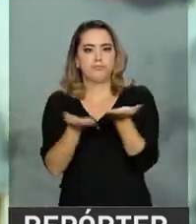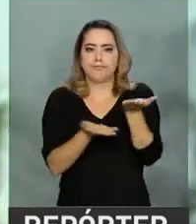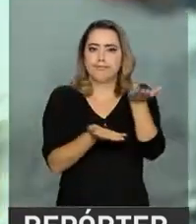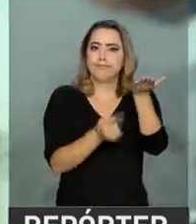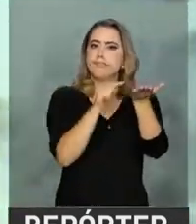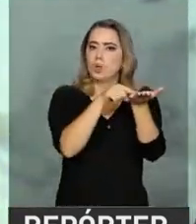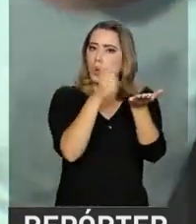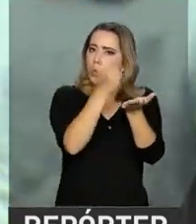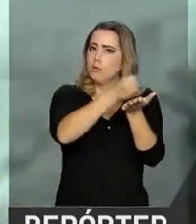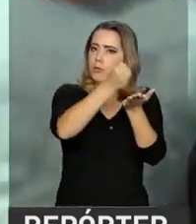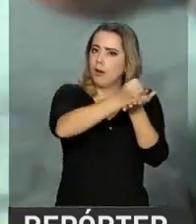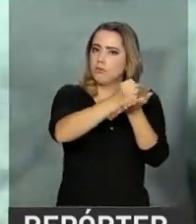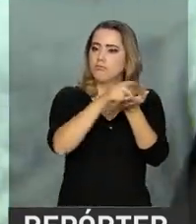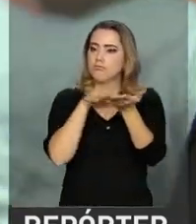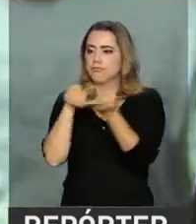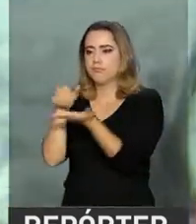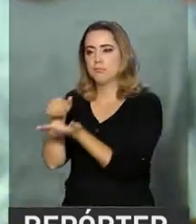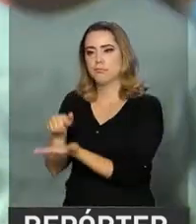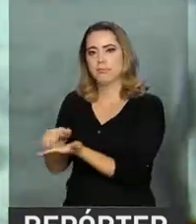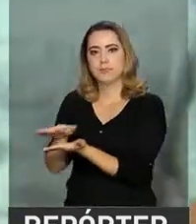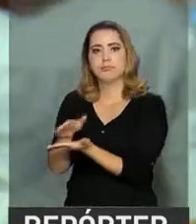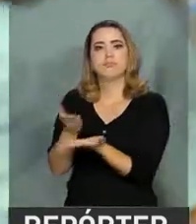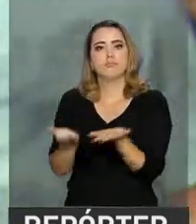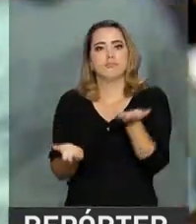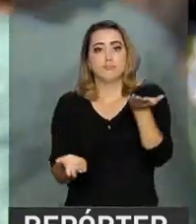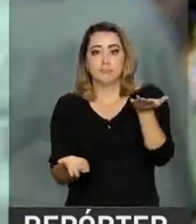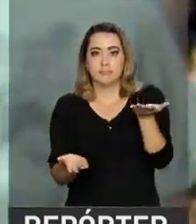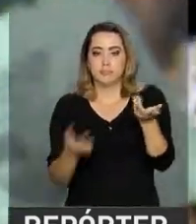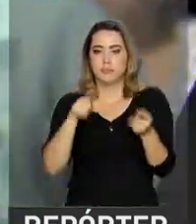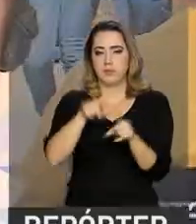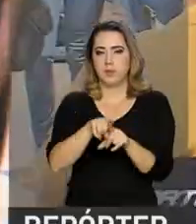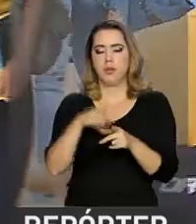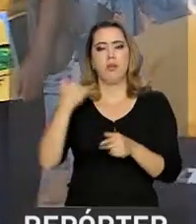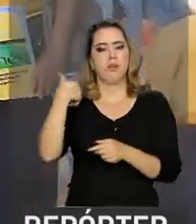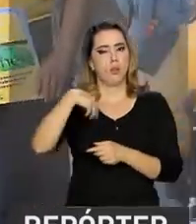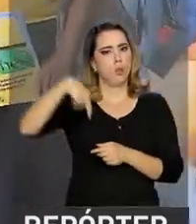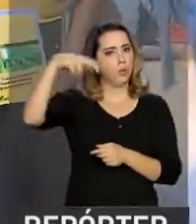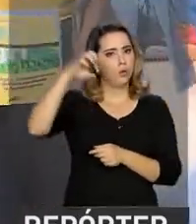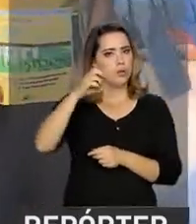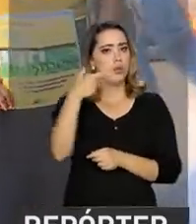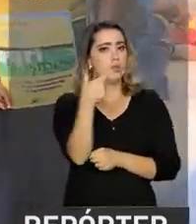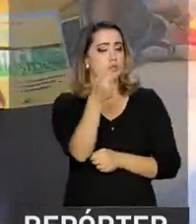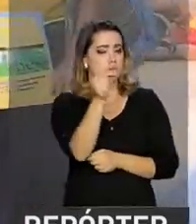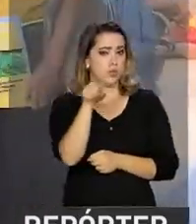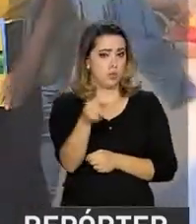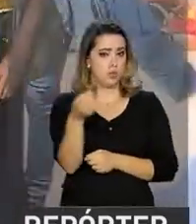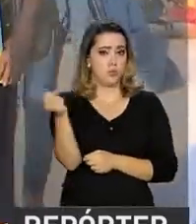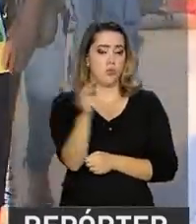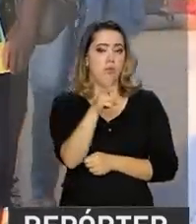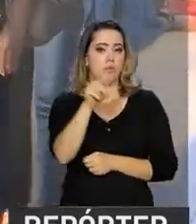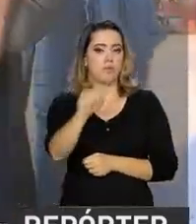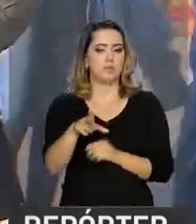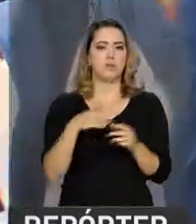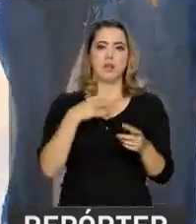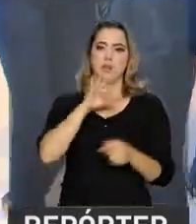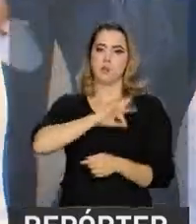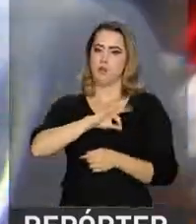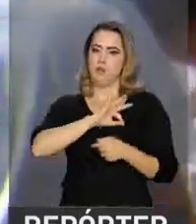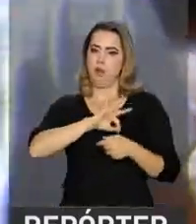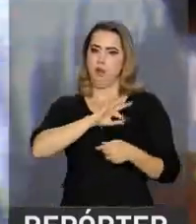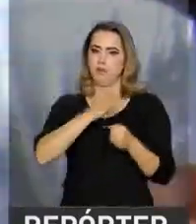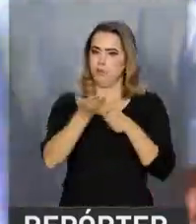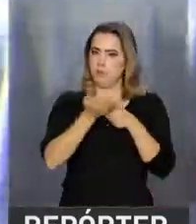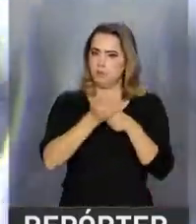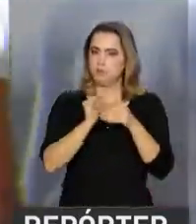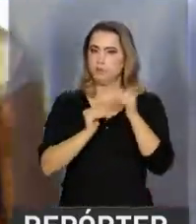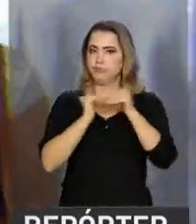que gerou mais empregos em agosto, com quase 20 mil novas vagas. Além disso, o salário médio de admissão também subiu, na